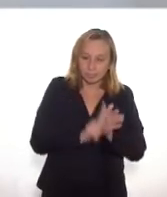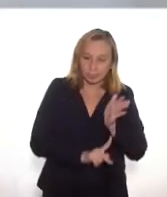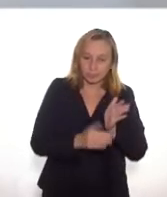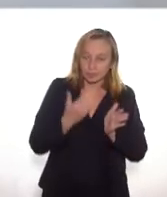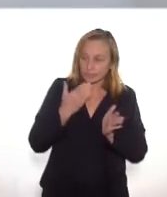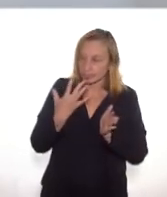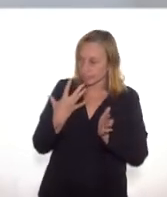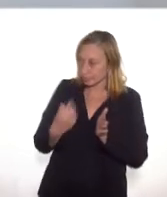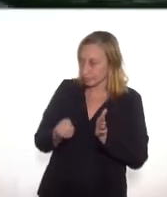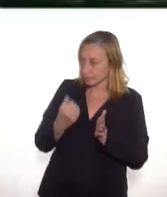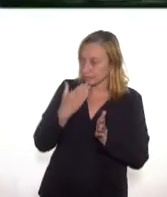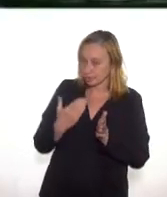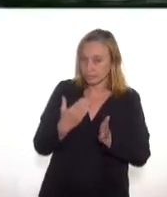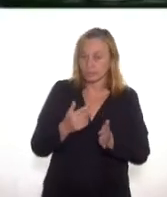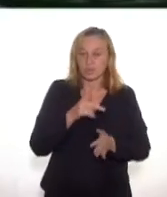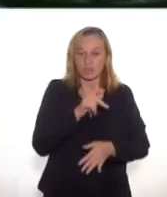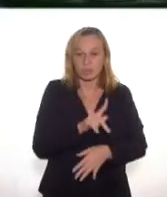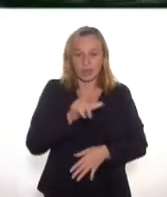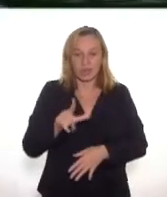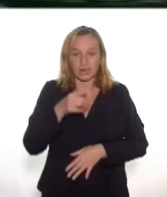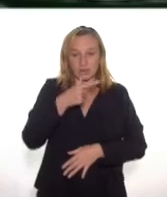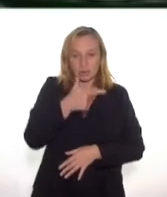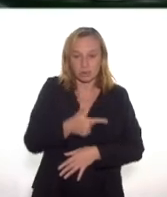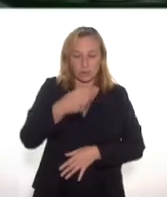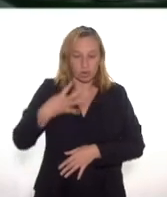de Vossa Excelência. Obrigado. PL